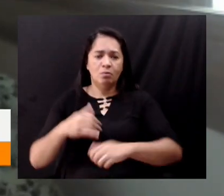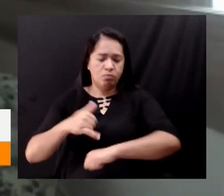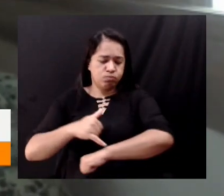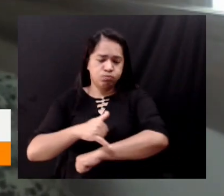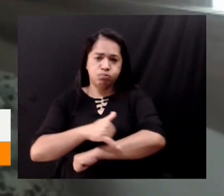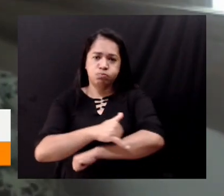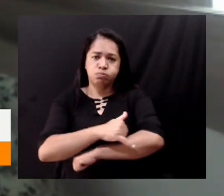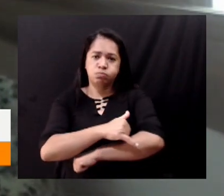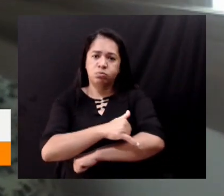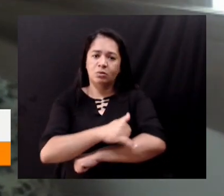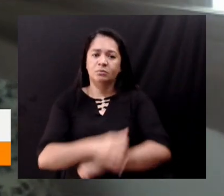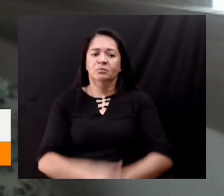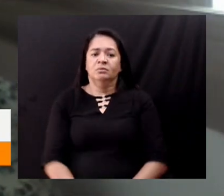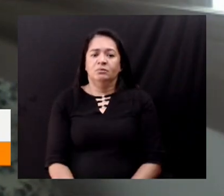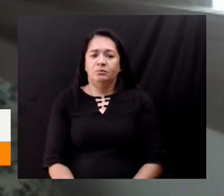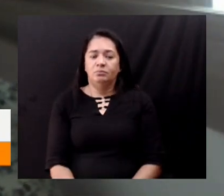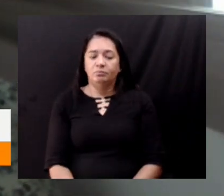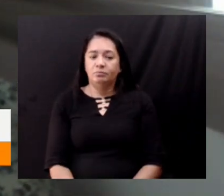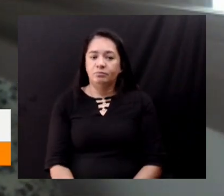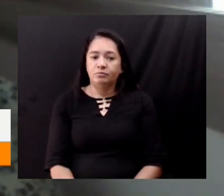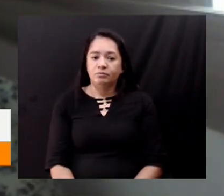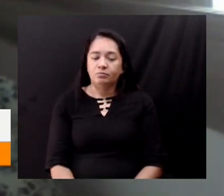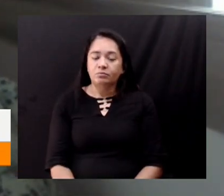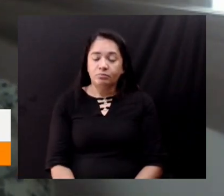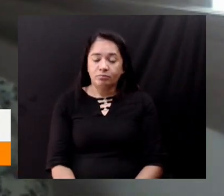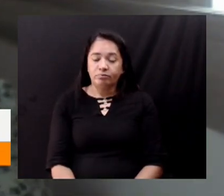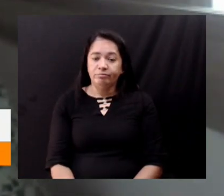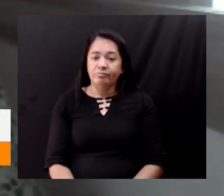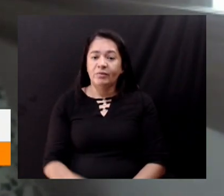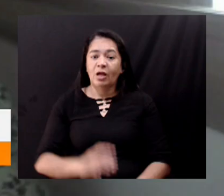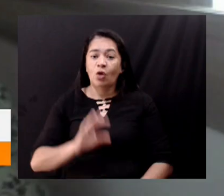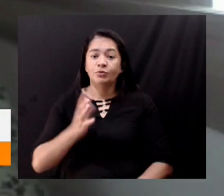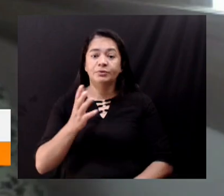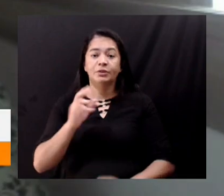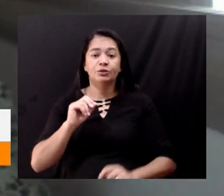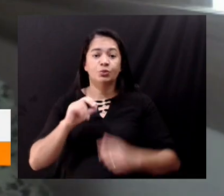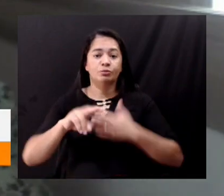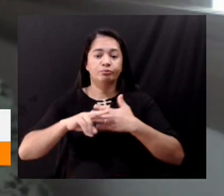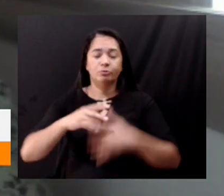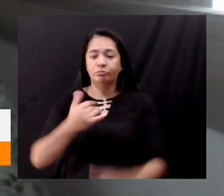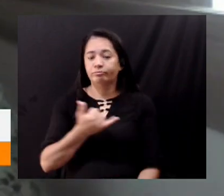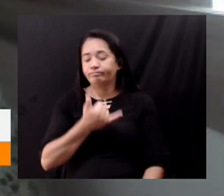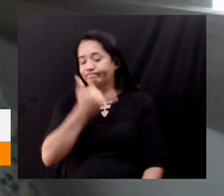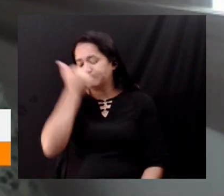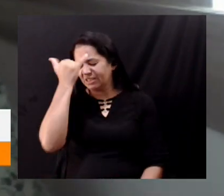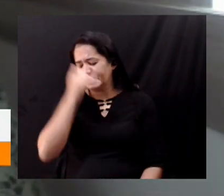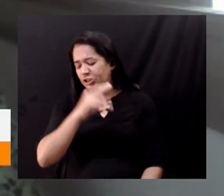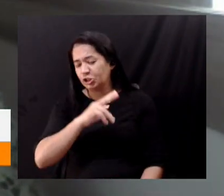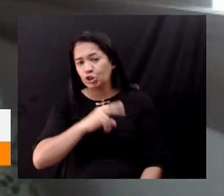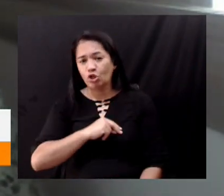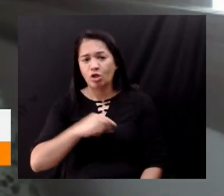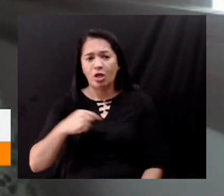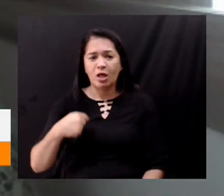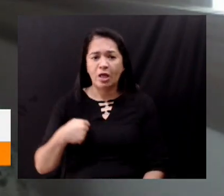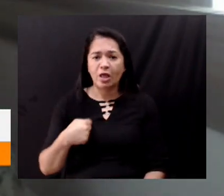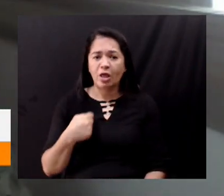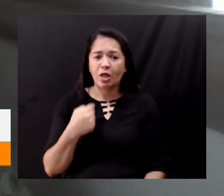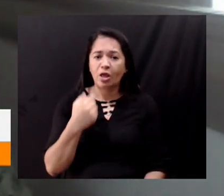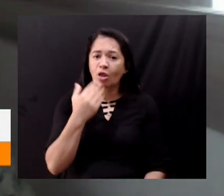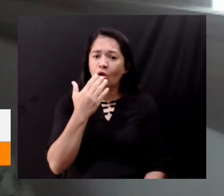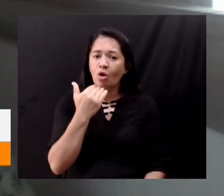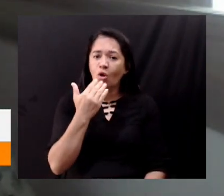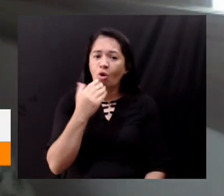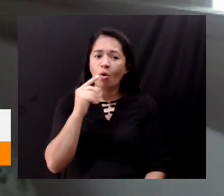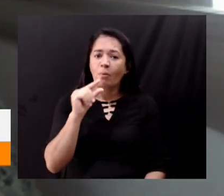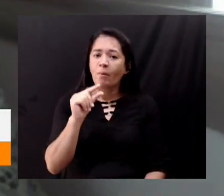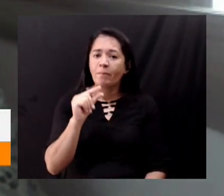Gera um tipo de frustração. Que a pessoa vai falar assim, nossa, mas eu não estou comendo tanto, né? Quantas vezes a gente escuta isso?